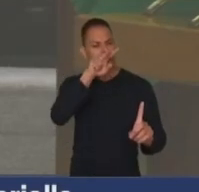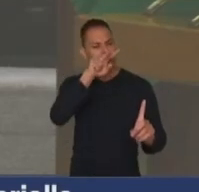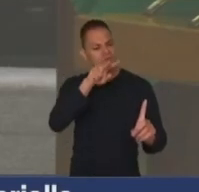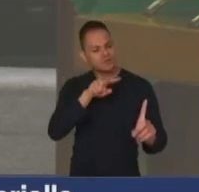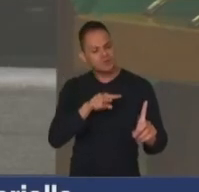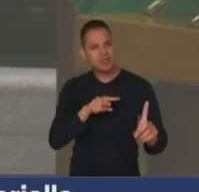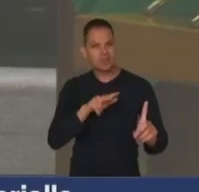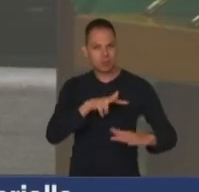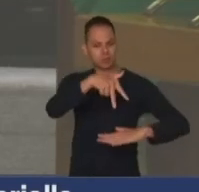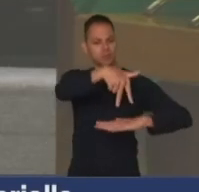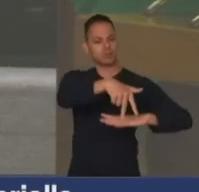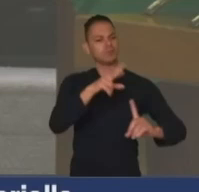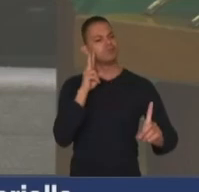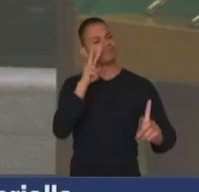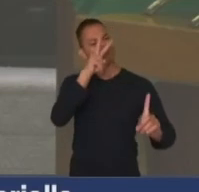março, e vendo